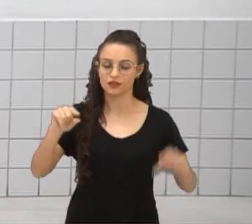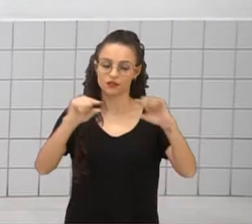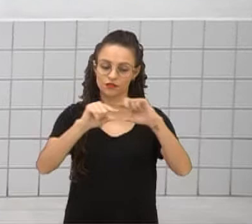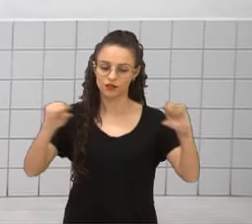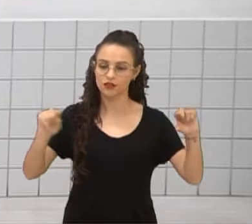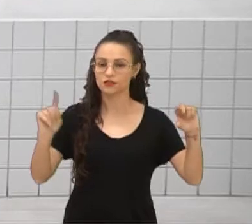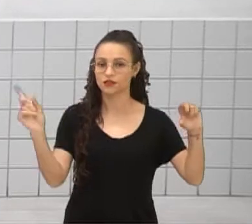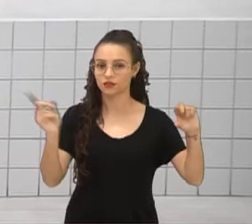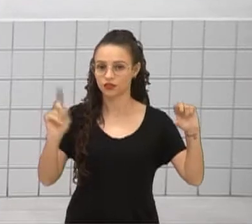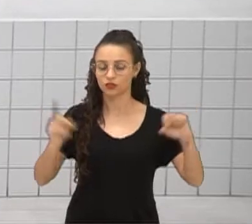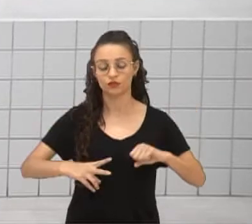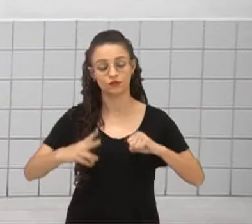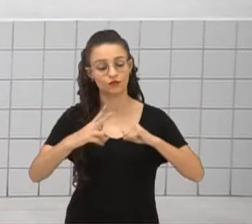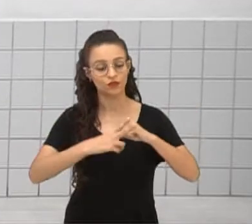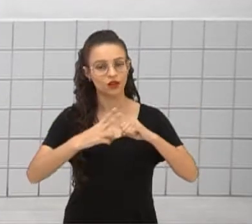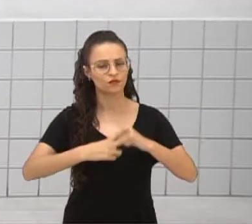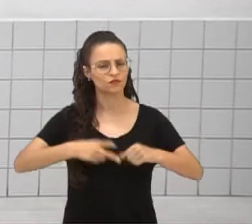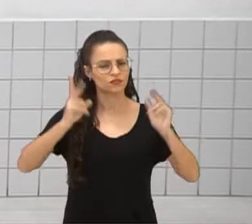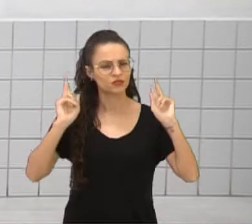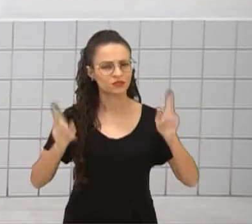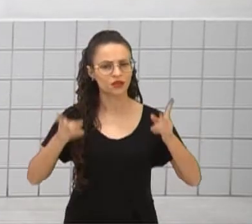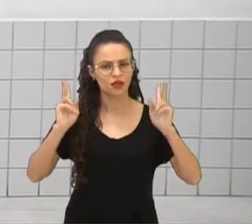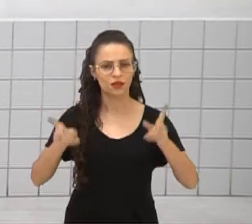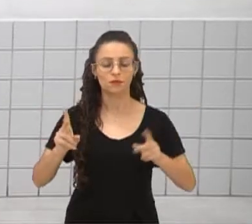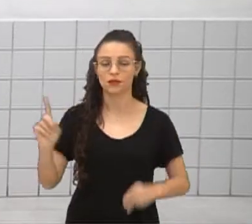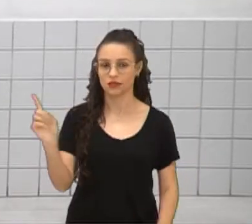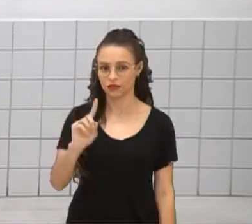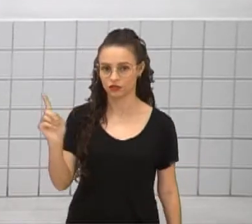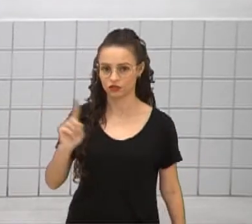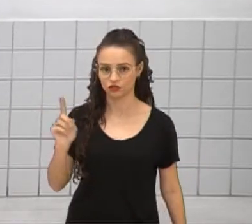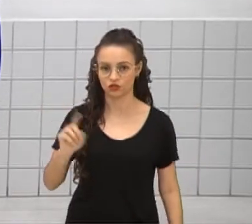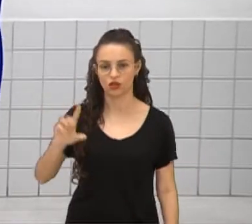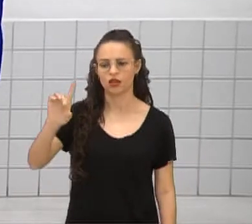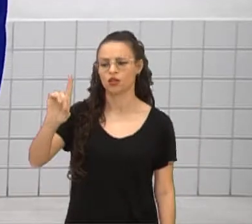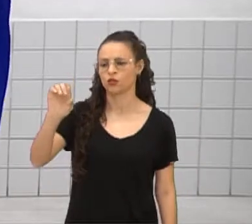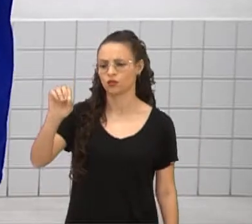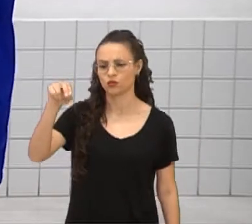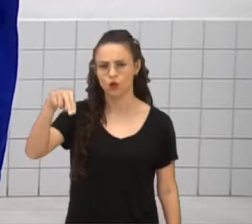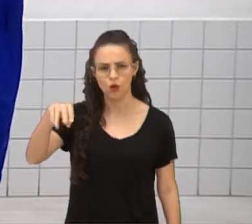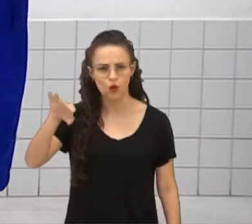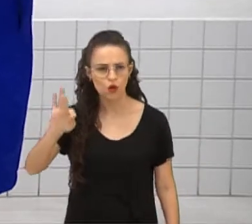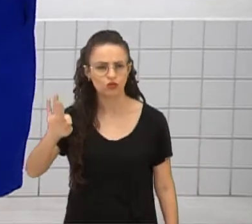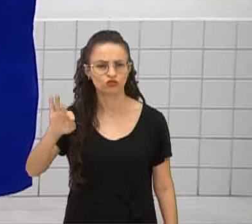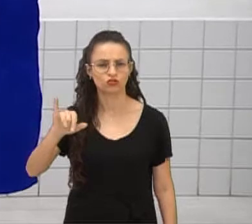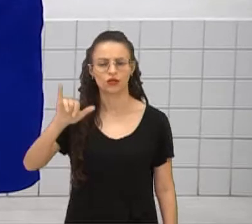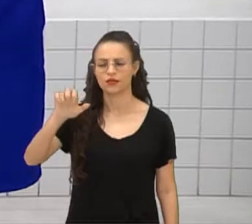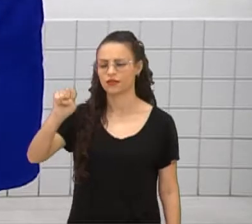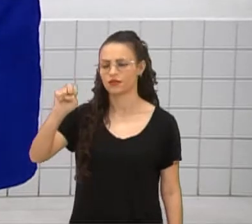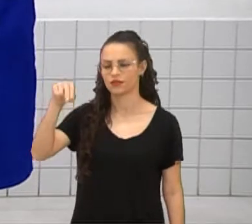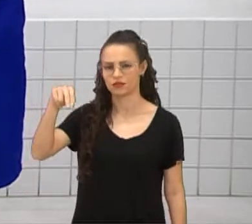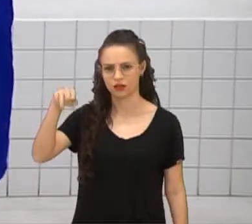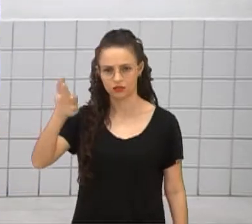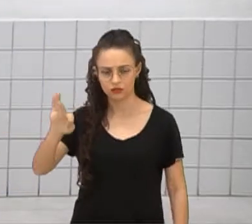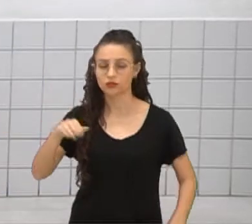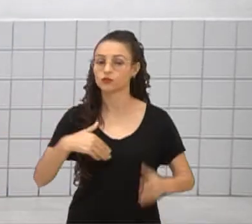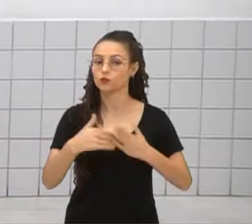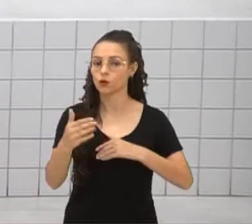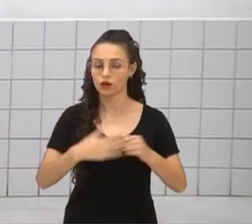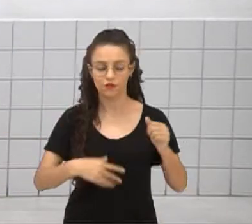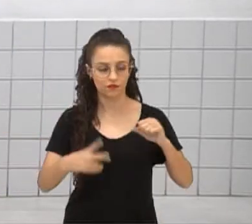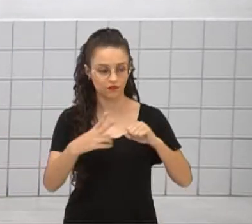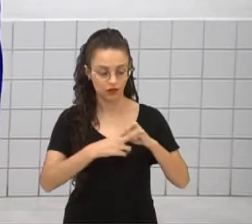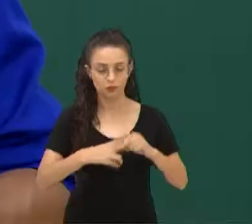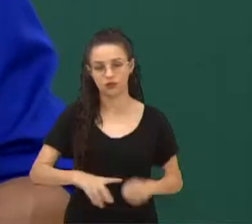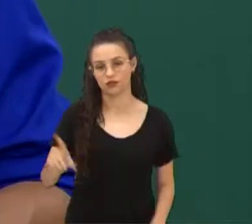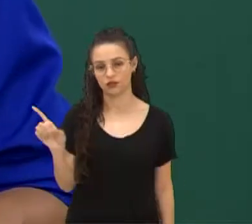o verbo sempre tem que estar negativo então Dom quente isolante seja qual for o verbo